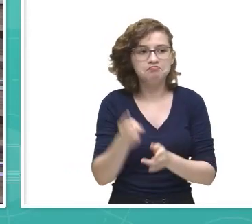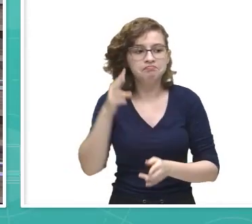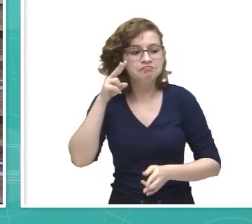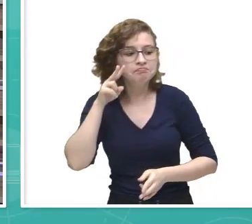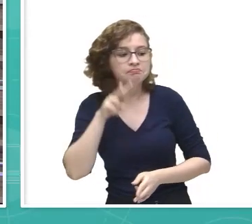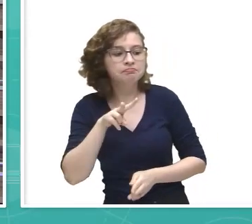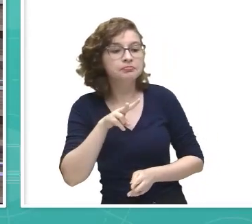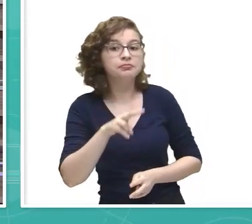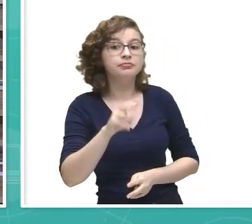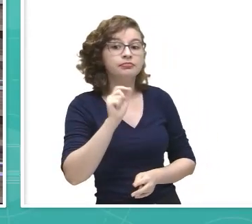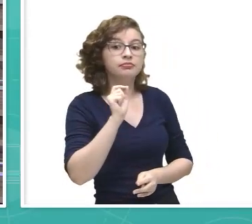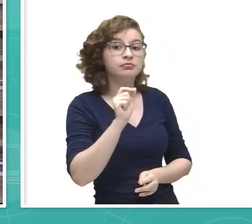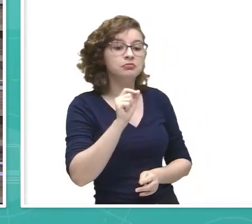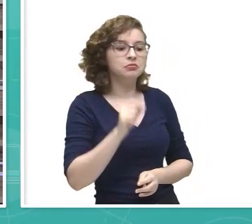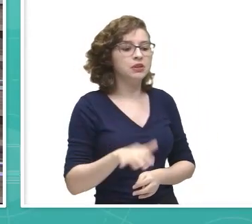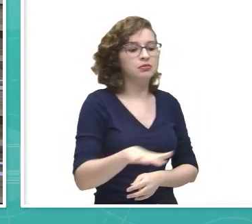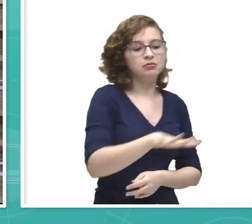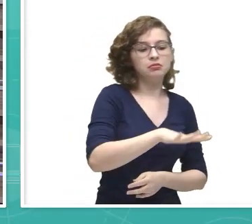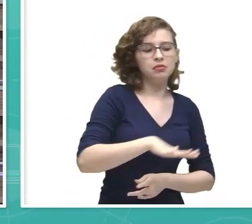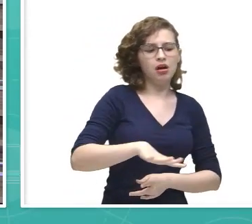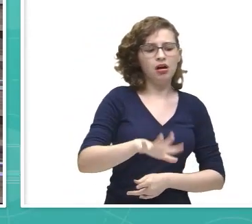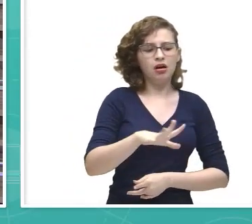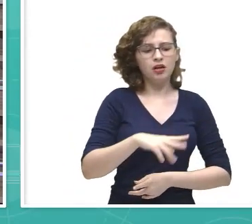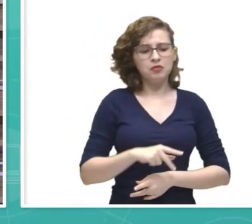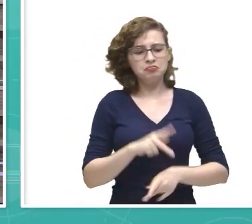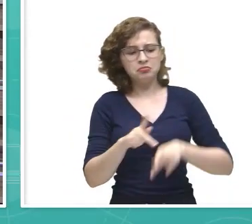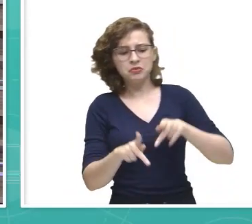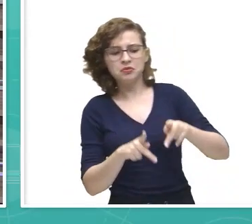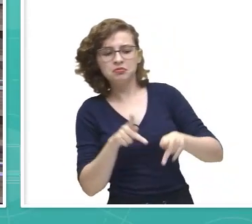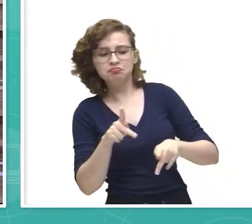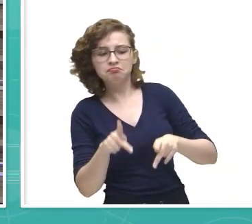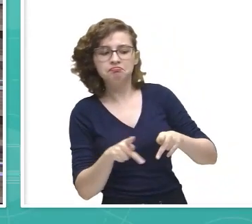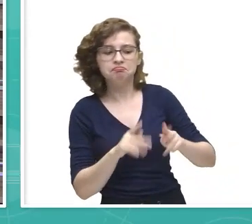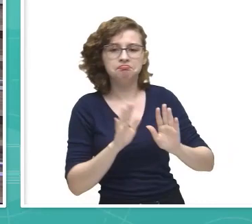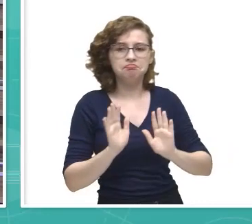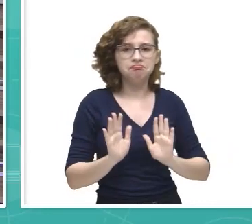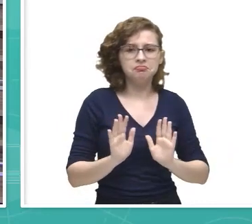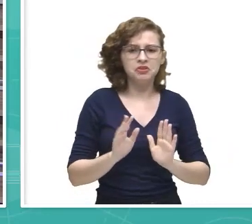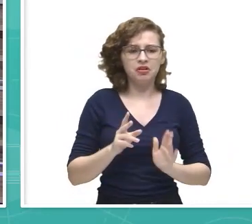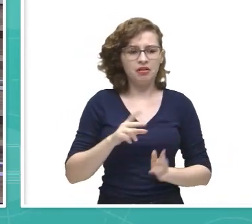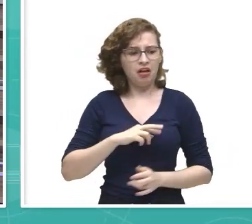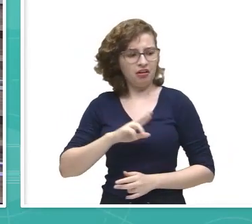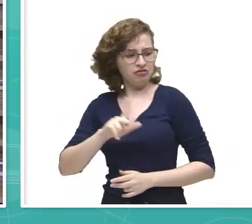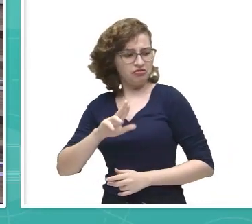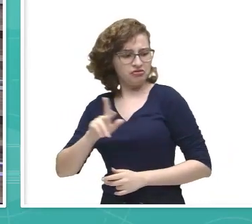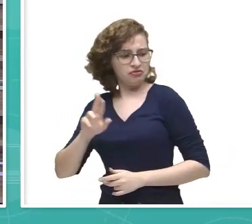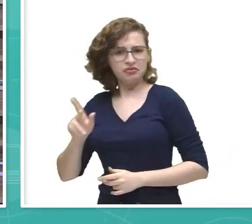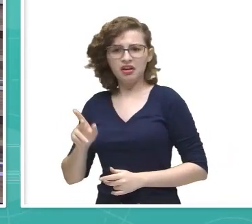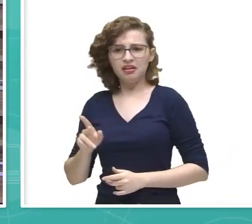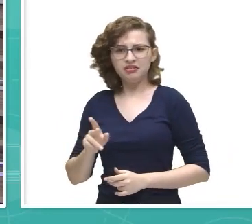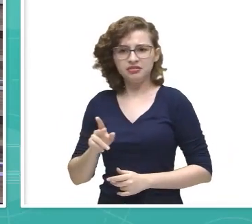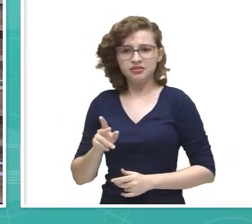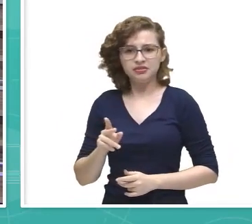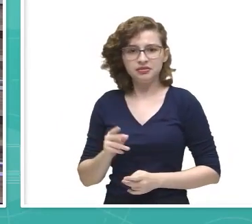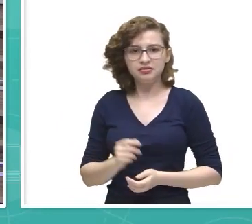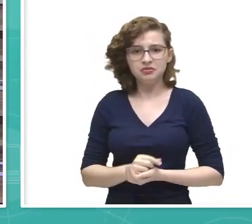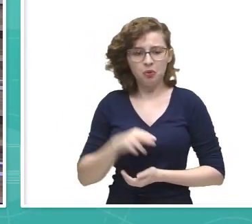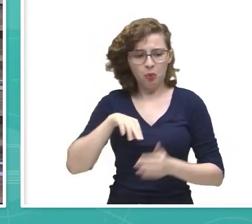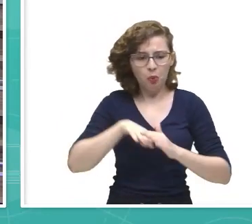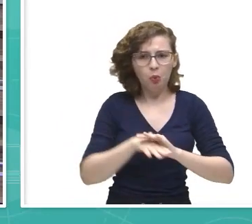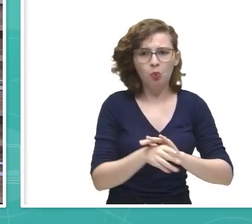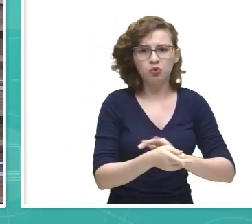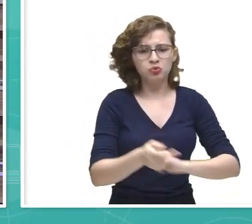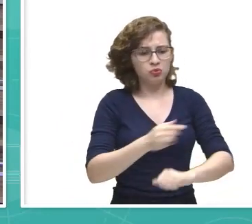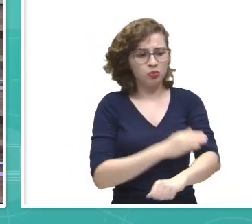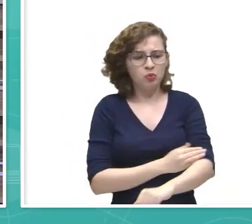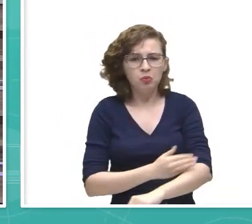que era uma terra habitada por populações que não eram europeus e que tinham costumes diferentes. Outra coisa que